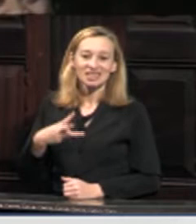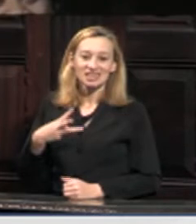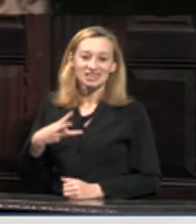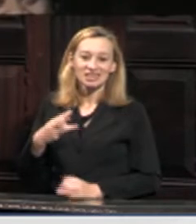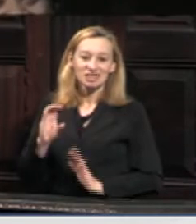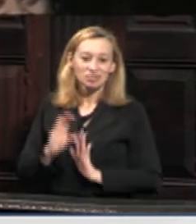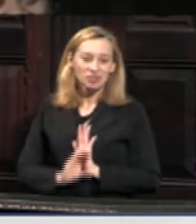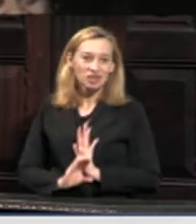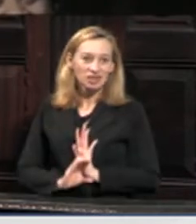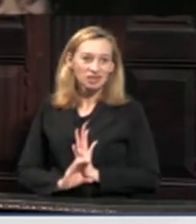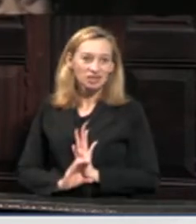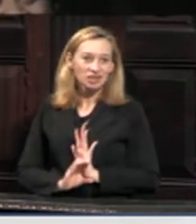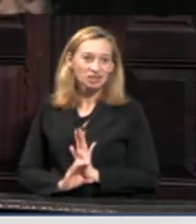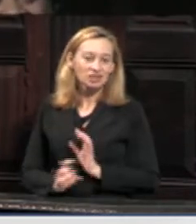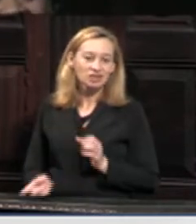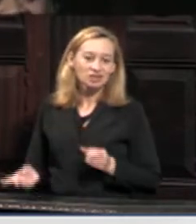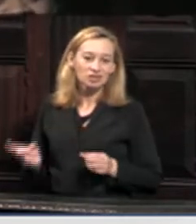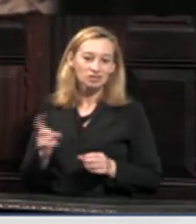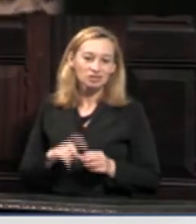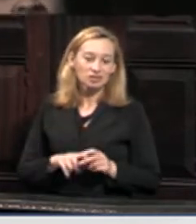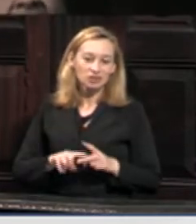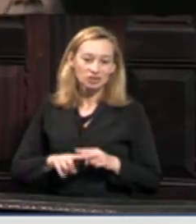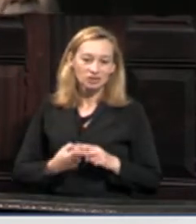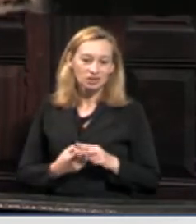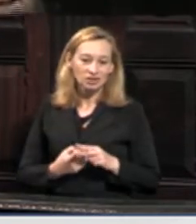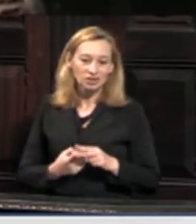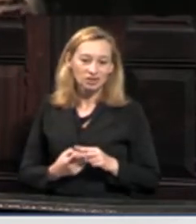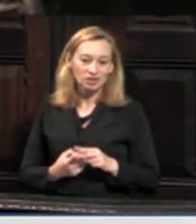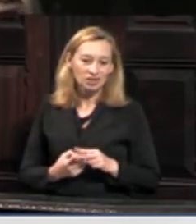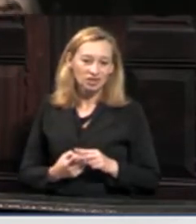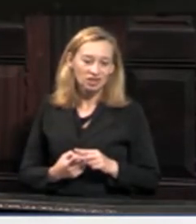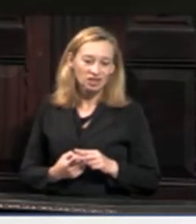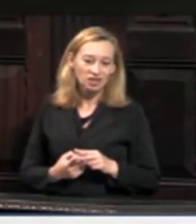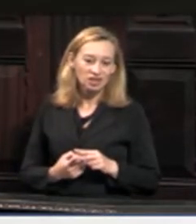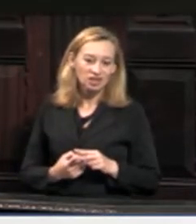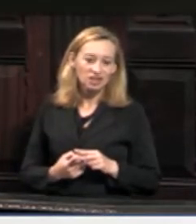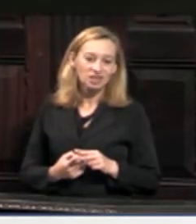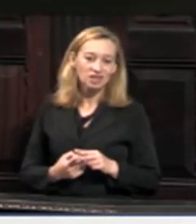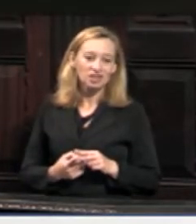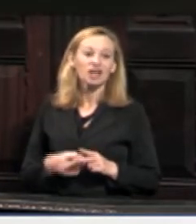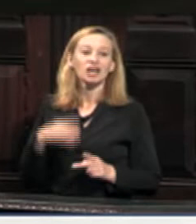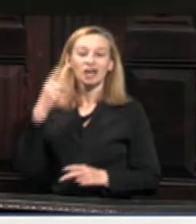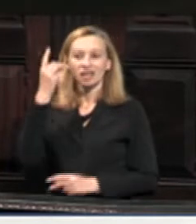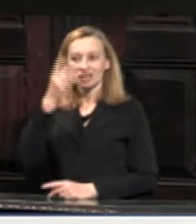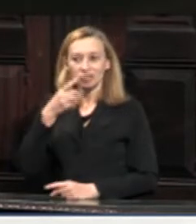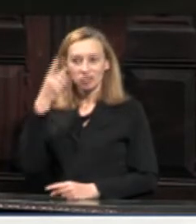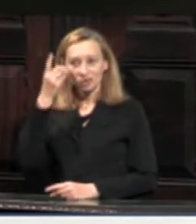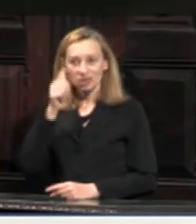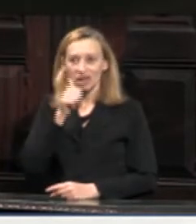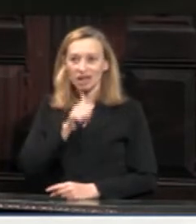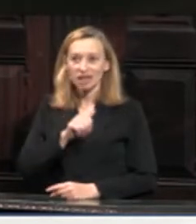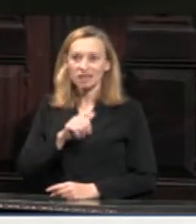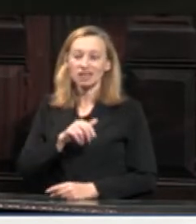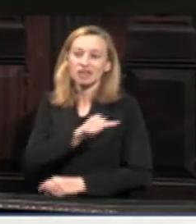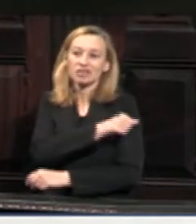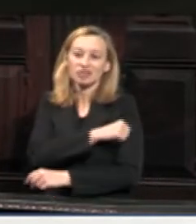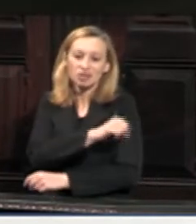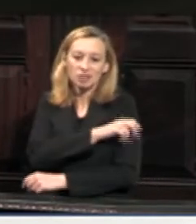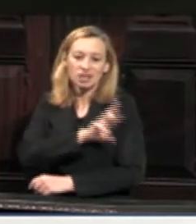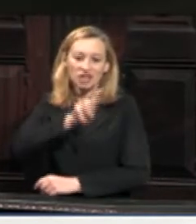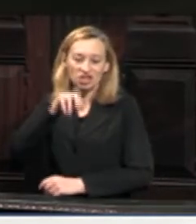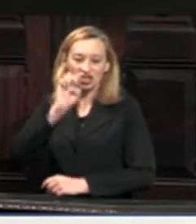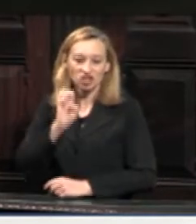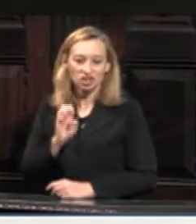emendas e retorna às comissões técnicas. Só esqueci de mencionar que a deputada enfermeira Rejane também, além de autora do projeto, e também integra a